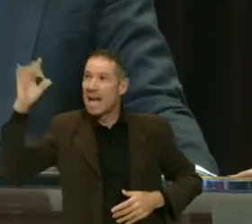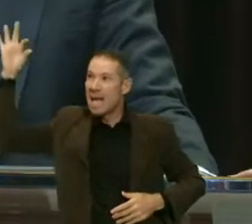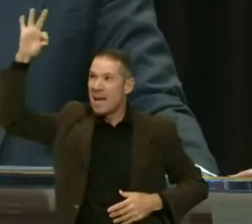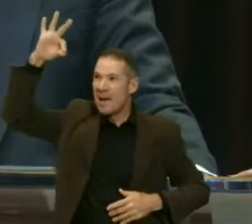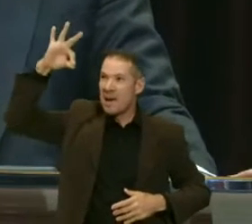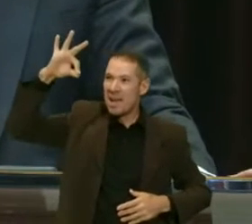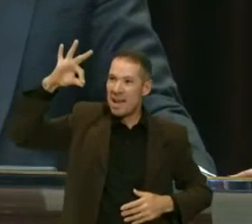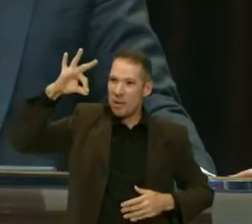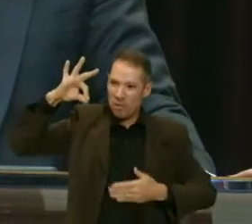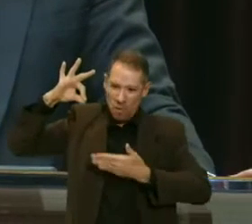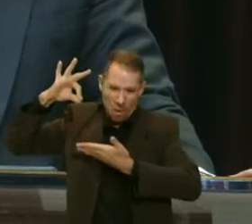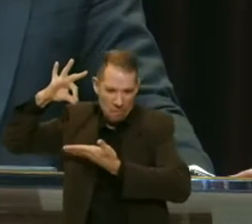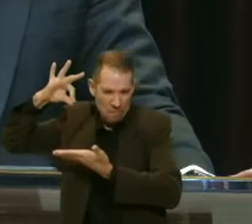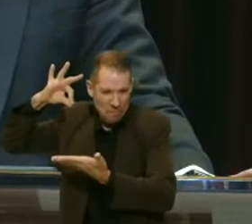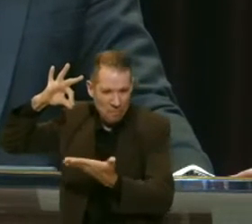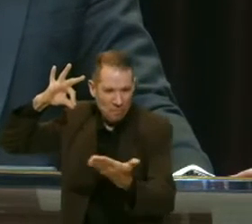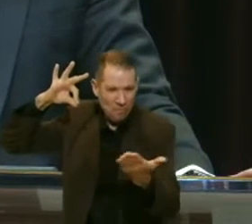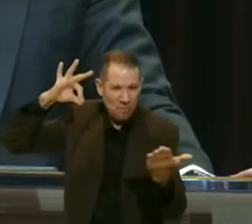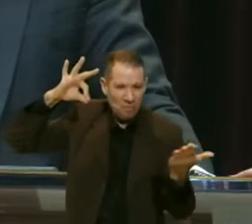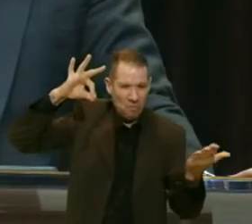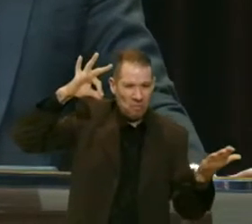aparecer.